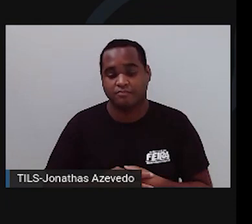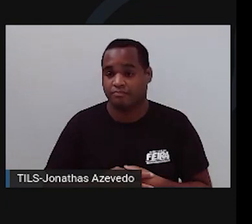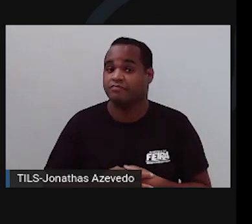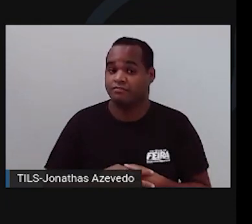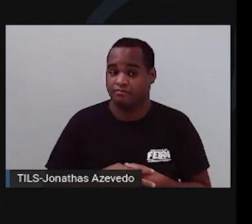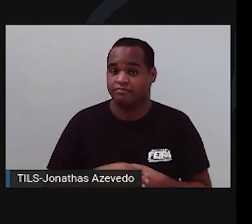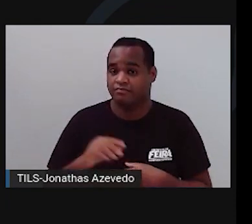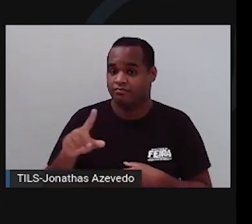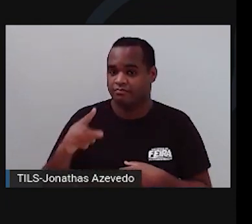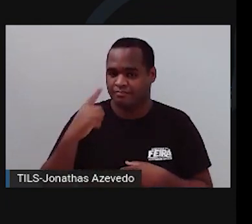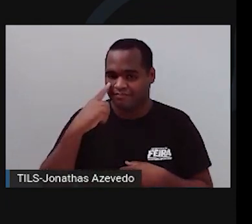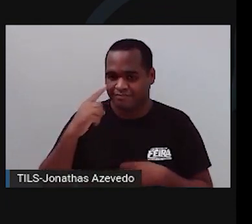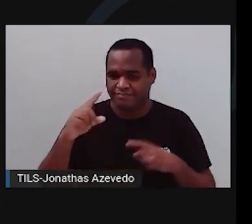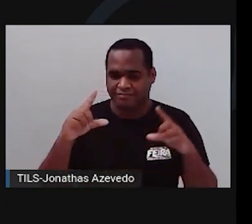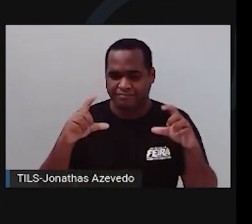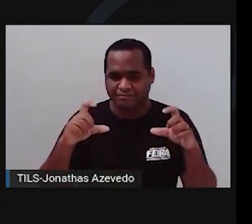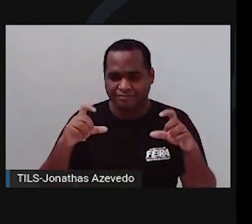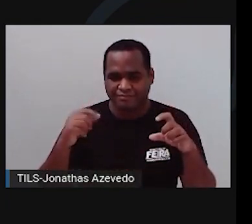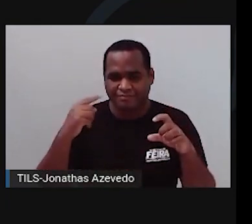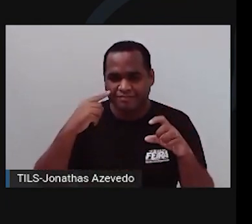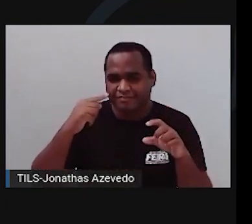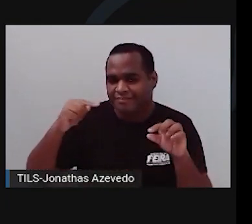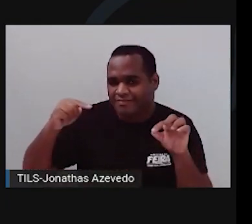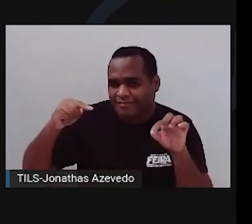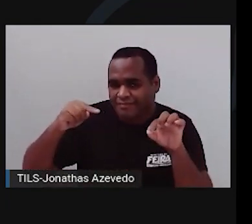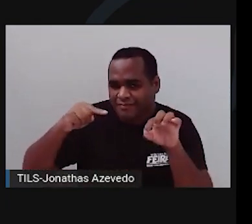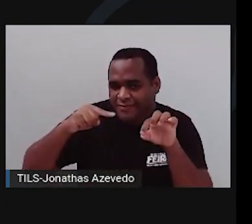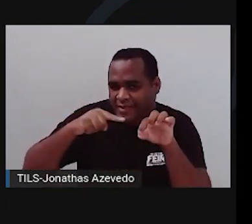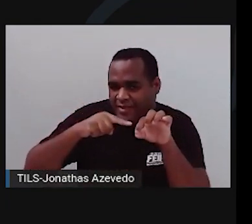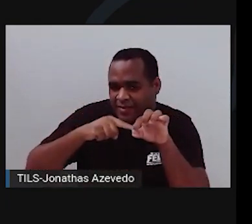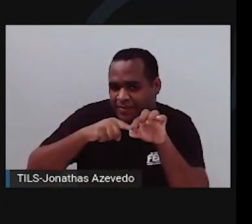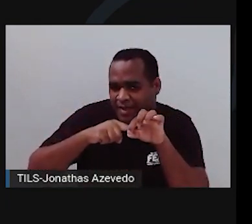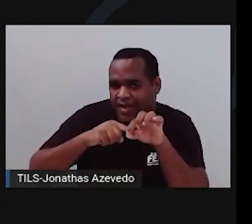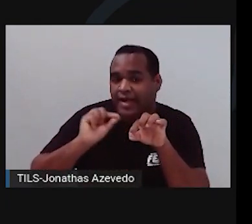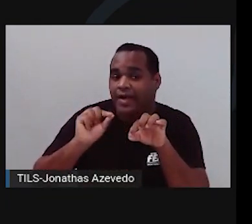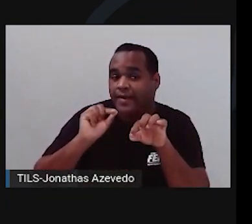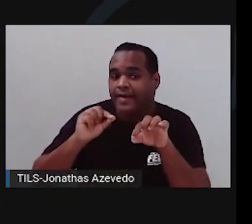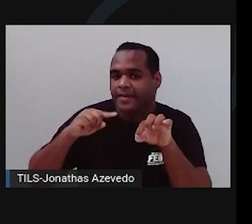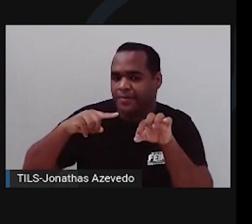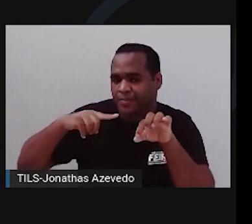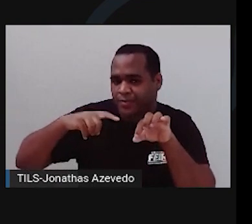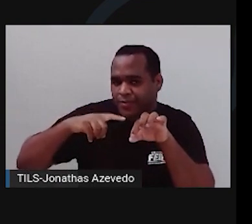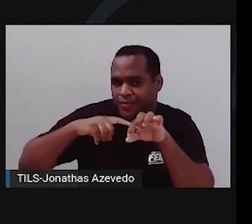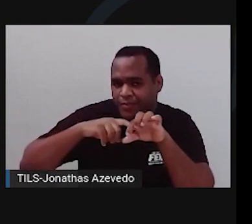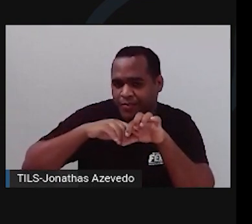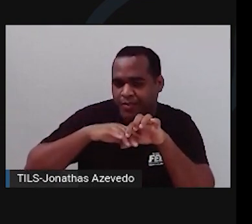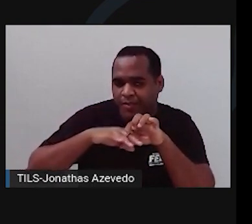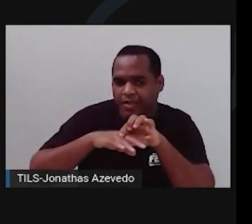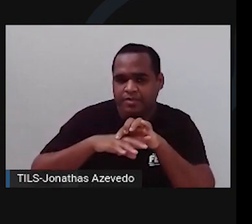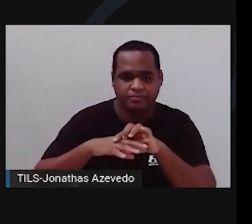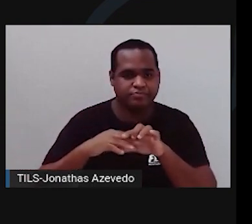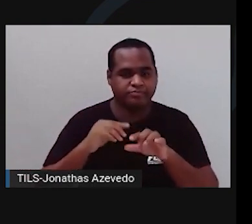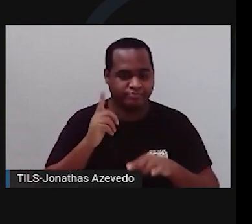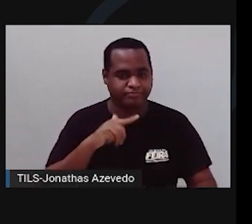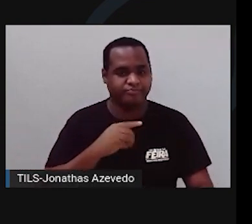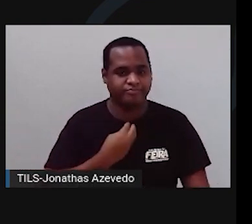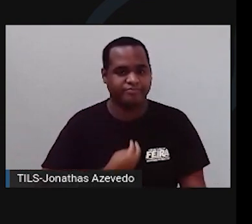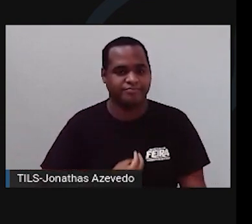Desta forma, um único espermatozoide é injetado no óvulo.